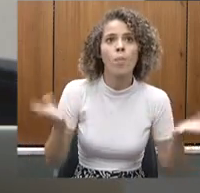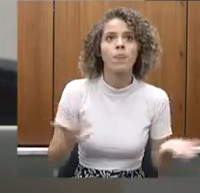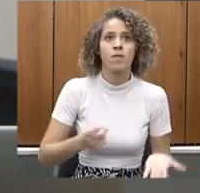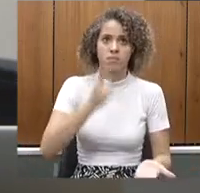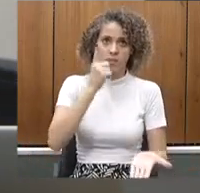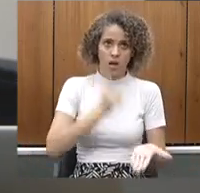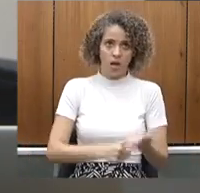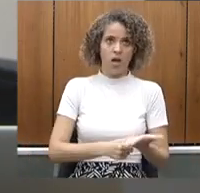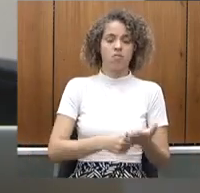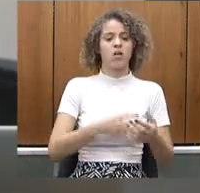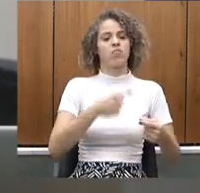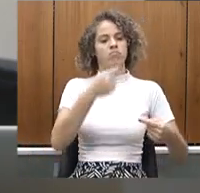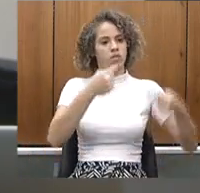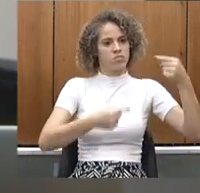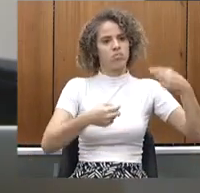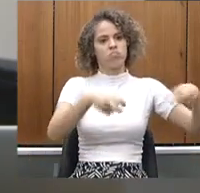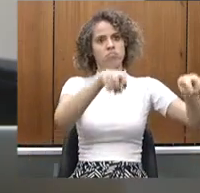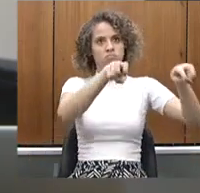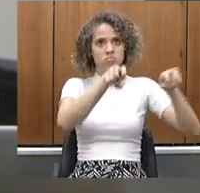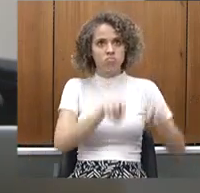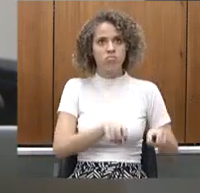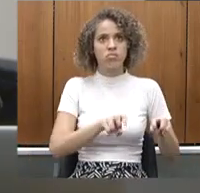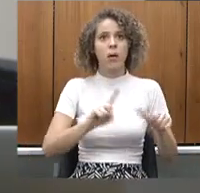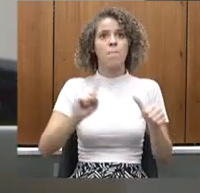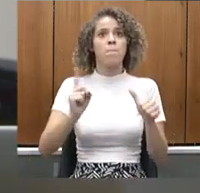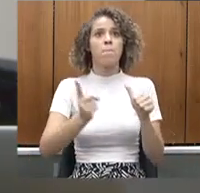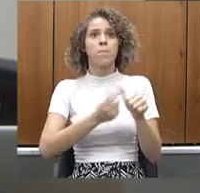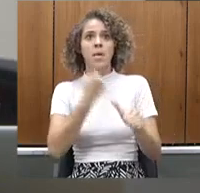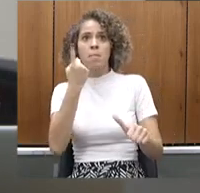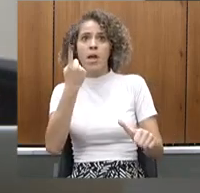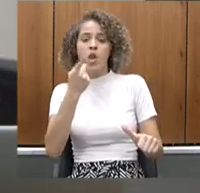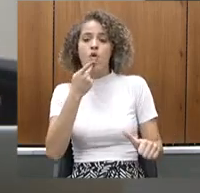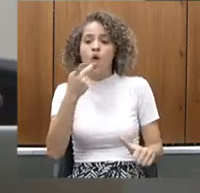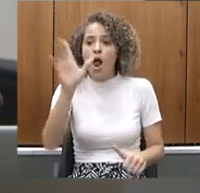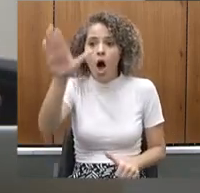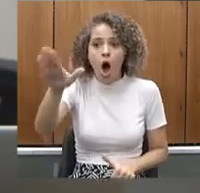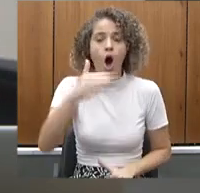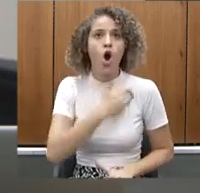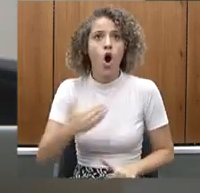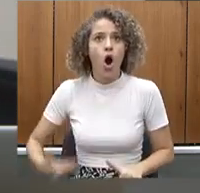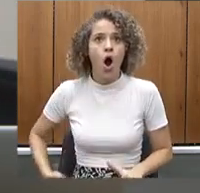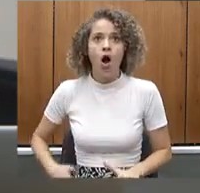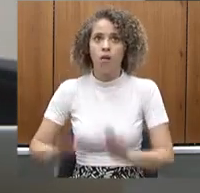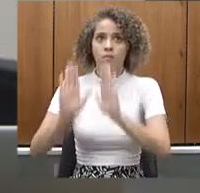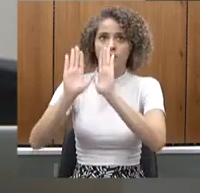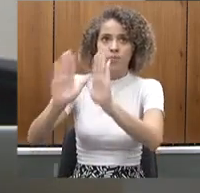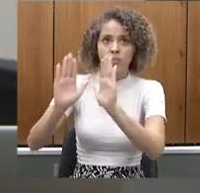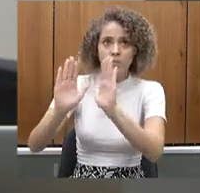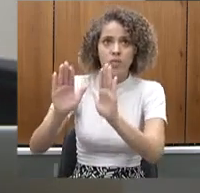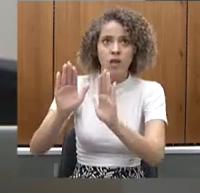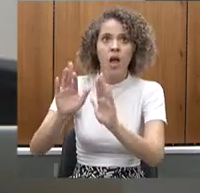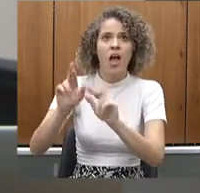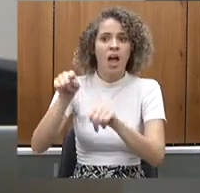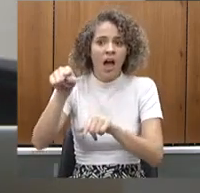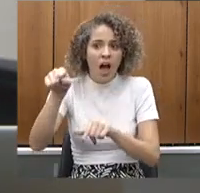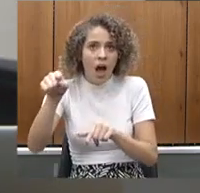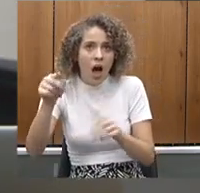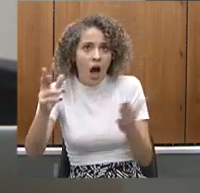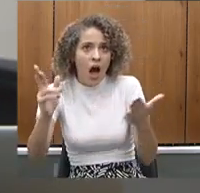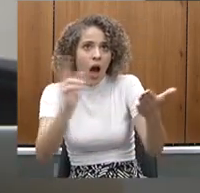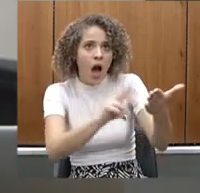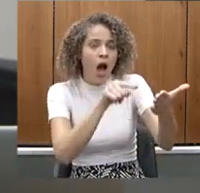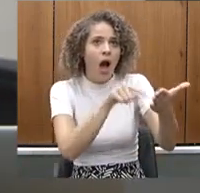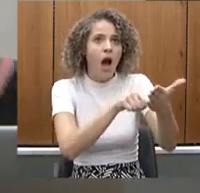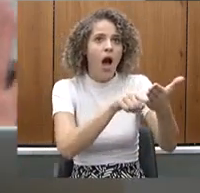pública e a primeira coisa que eu falei para os representantes do governo não queiram responder que isso aqui é problema